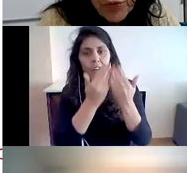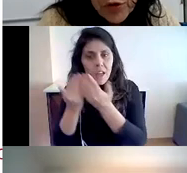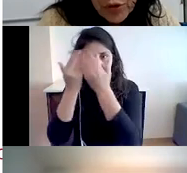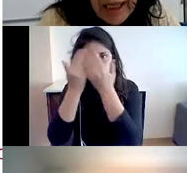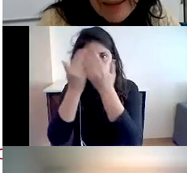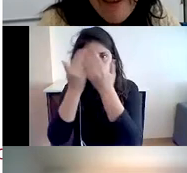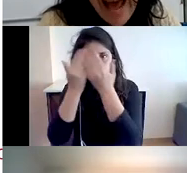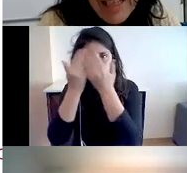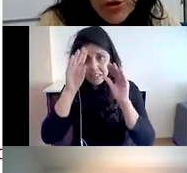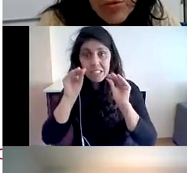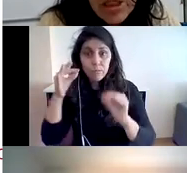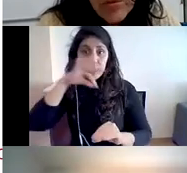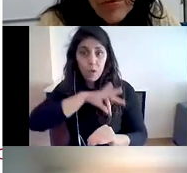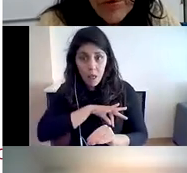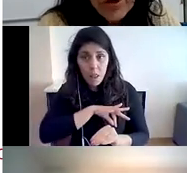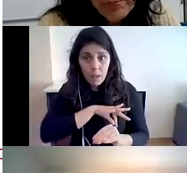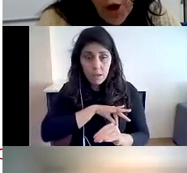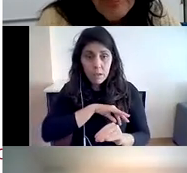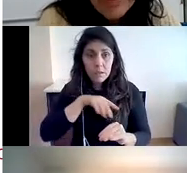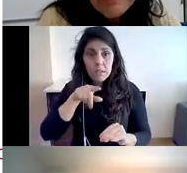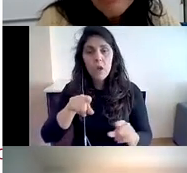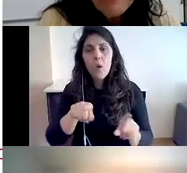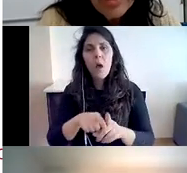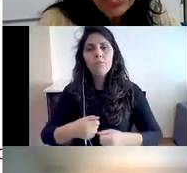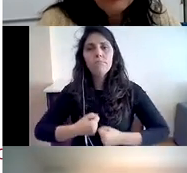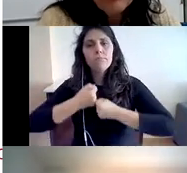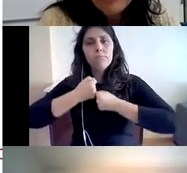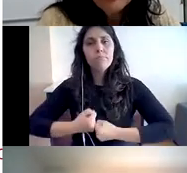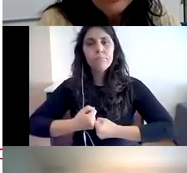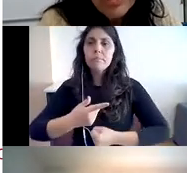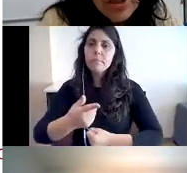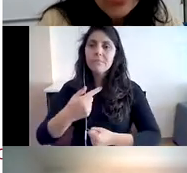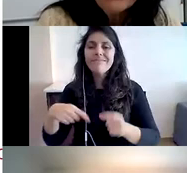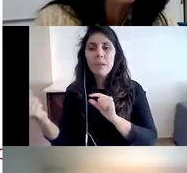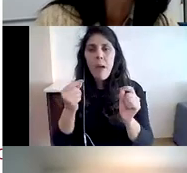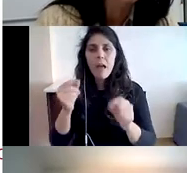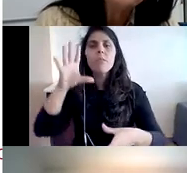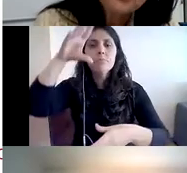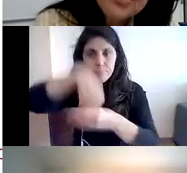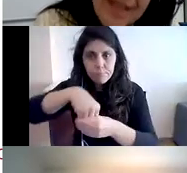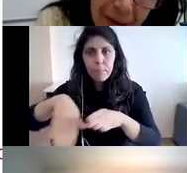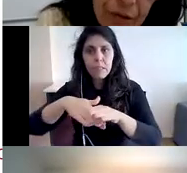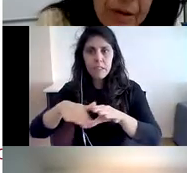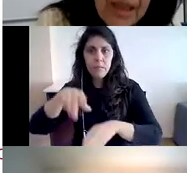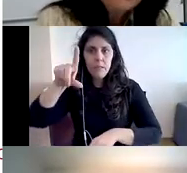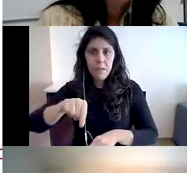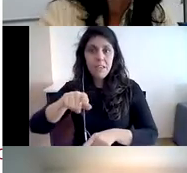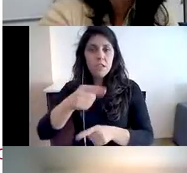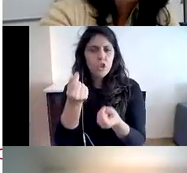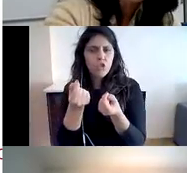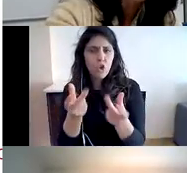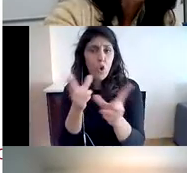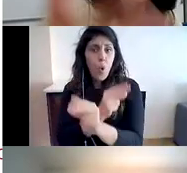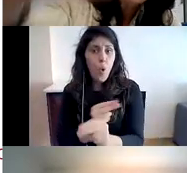ensino profissional a assumir uma voz própria neste debate. E isto é relativamente recente.